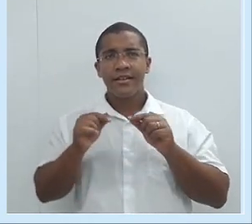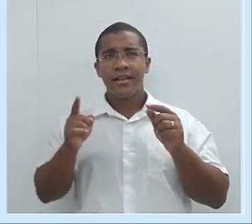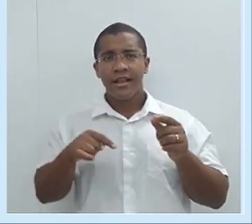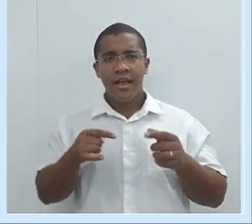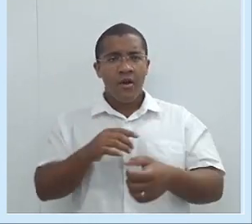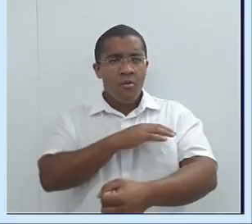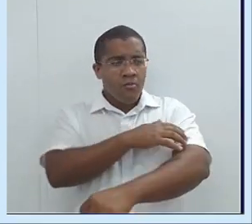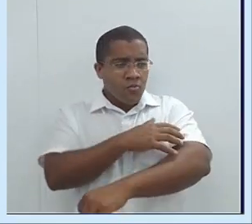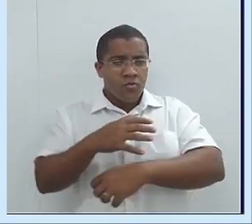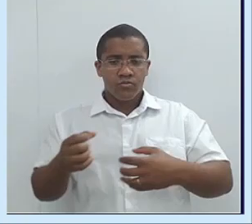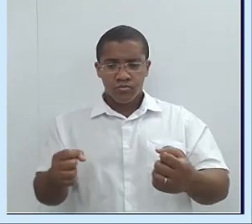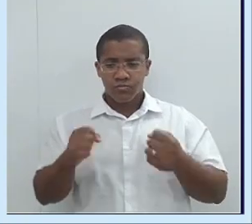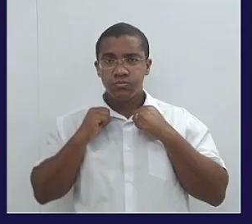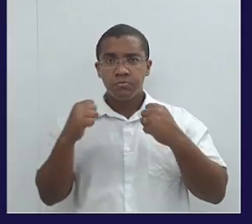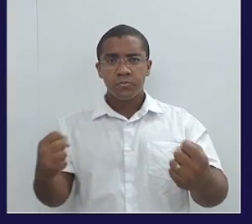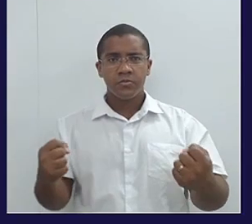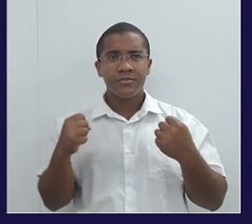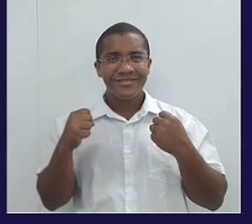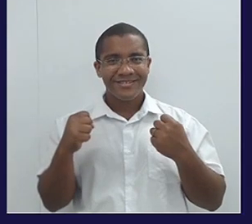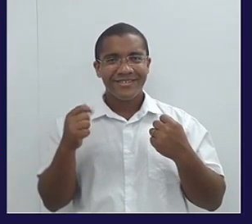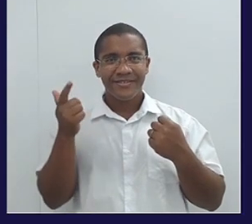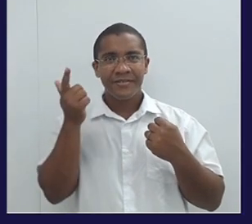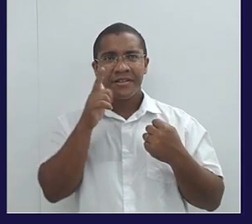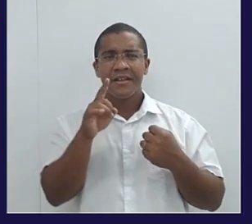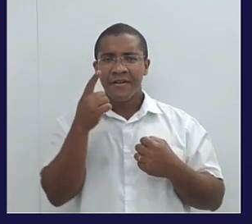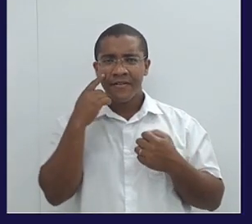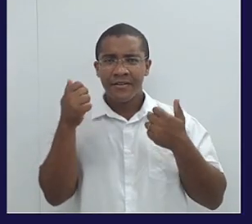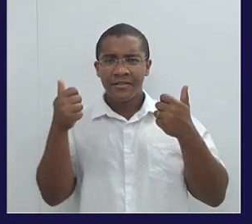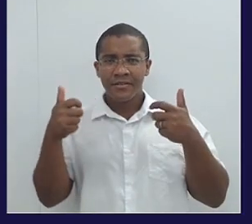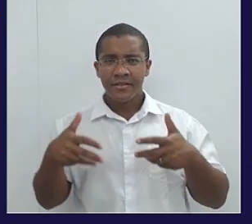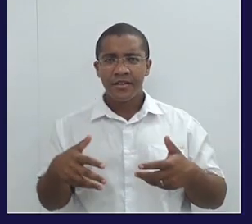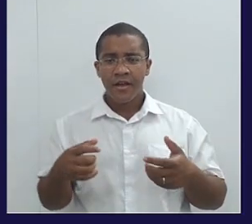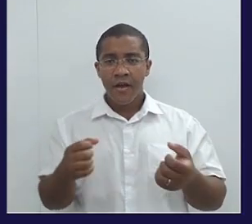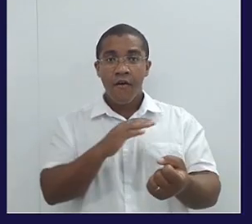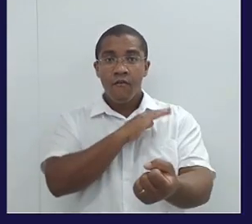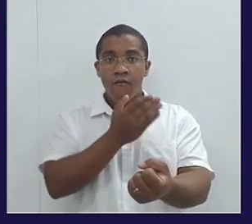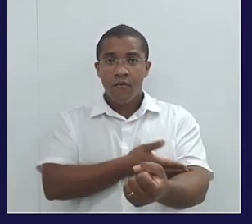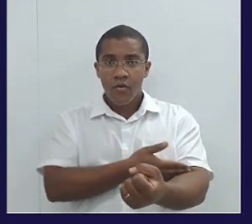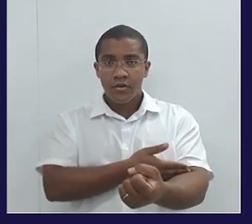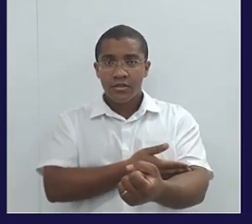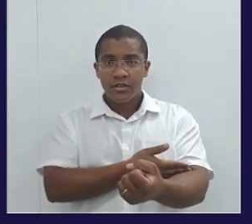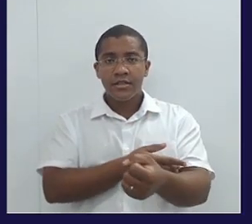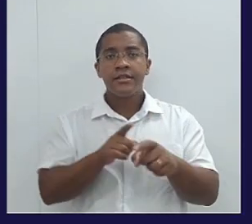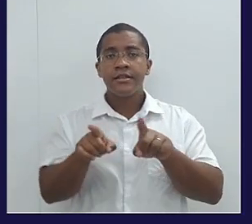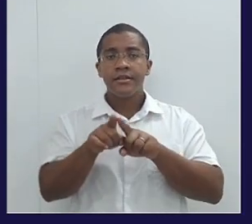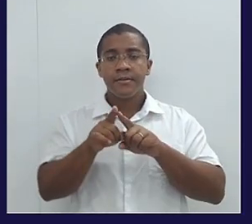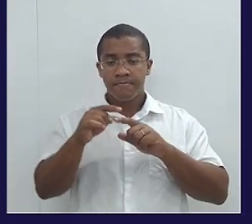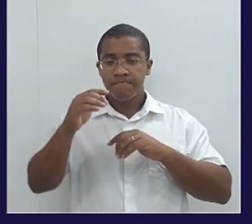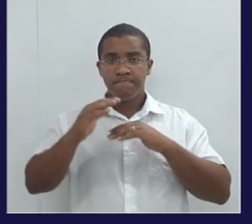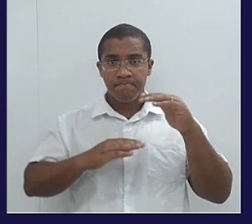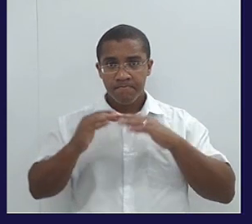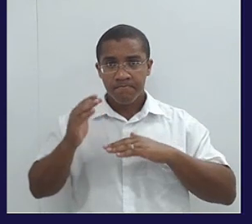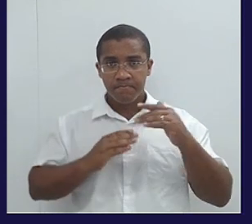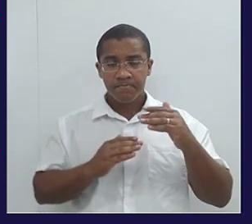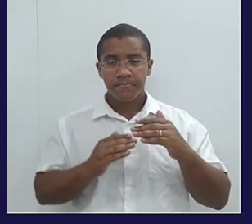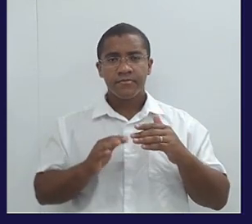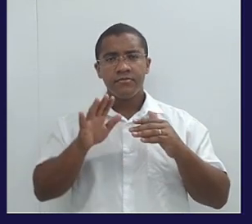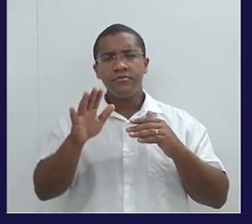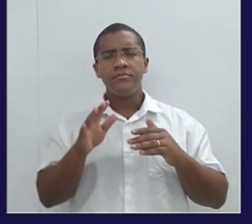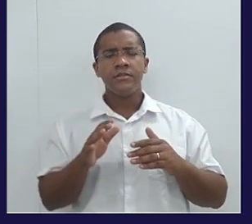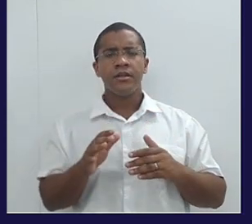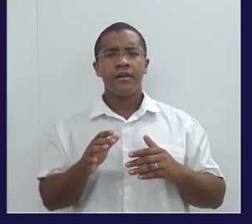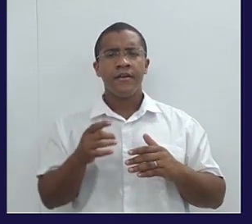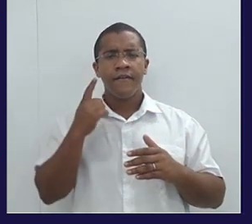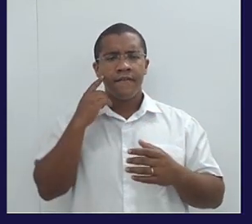a extensão dos músculos. Falando sobre os músculos, bora falar sobre força e agilidade. Quando se